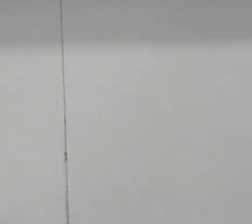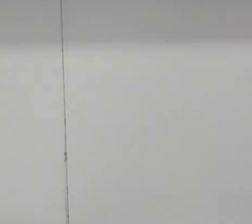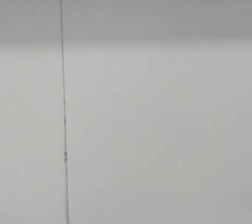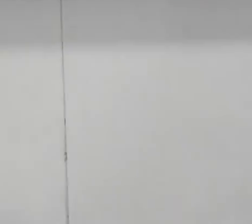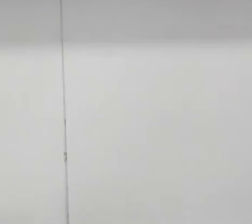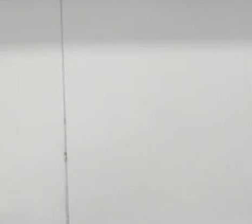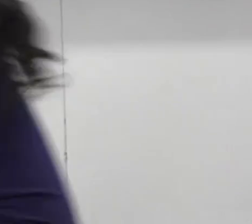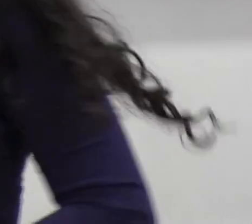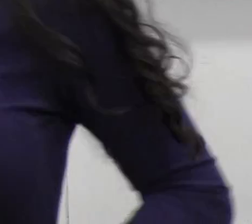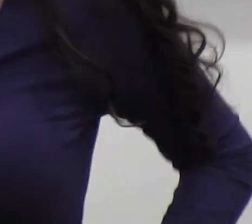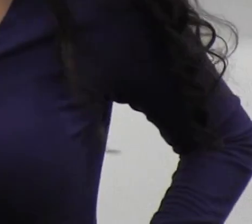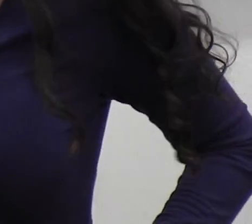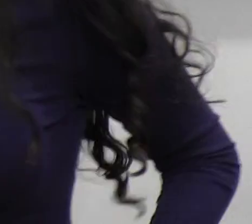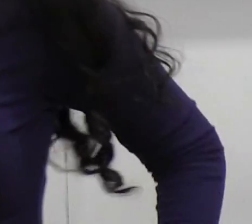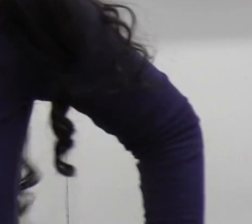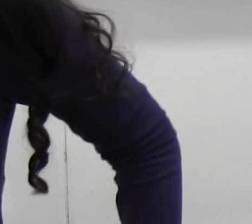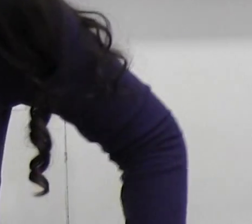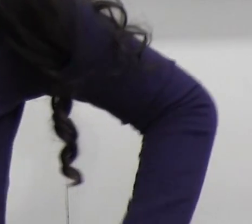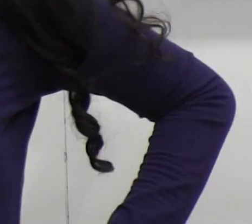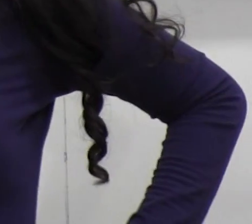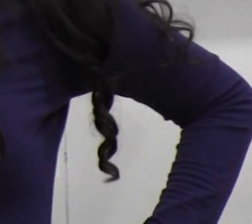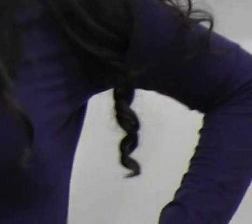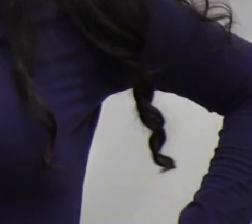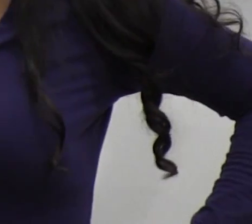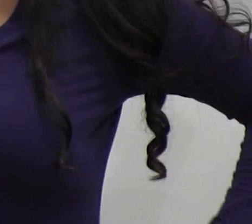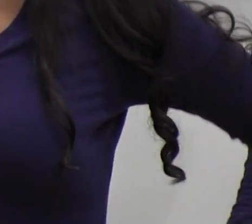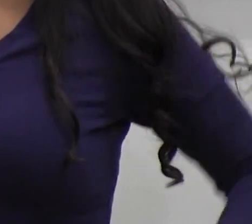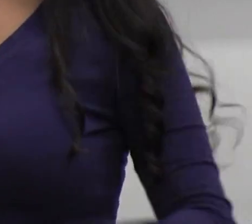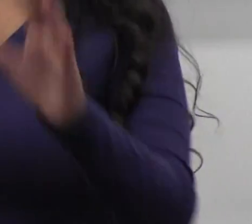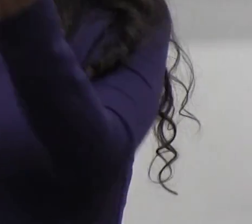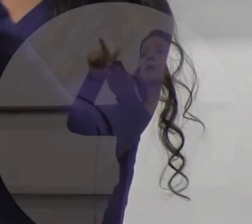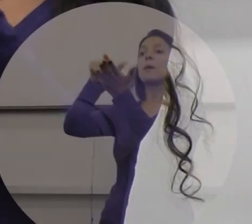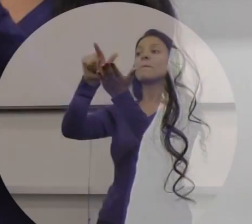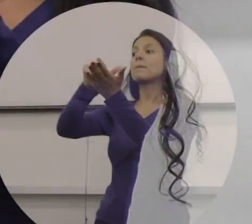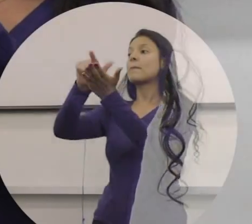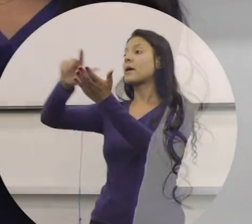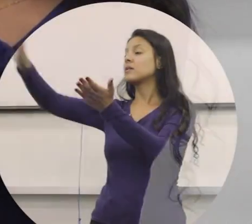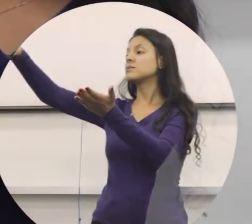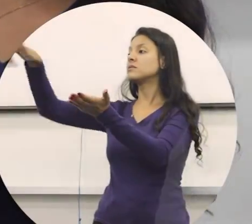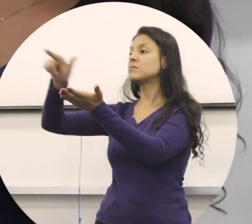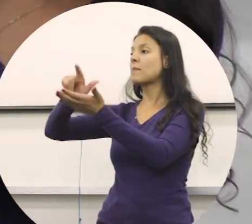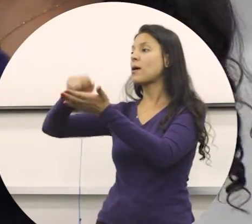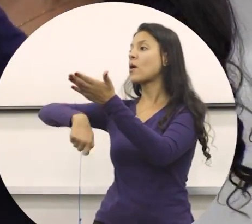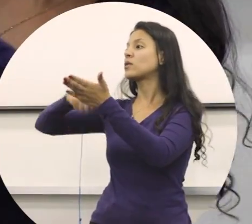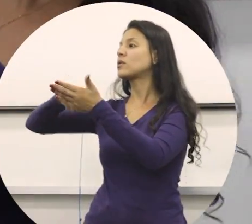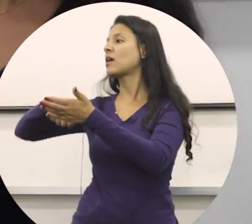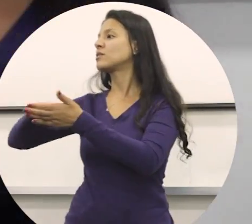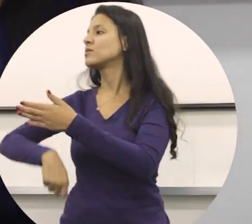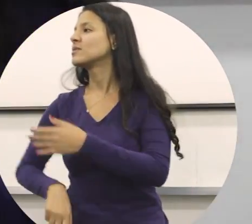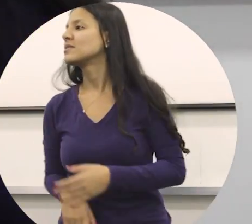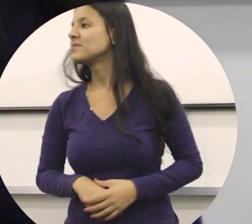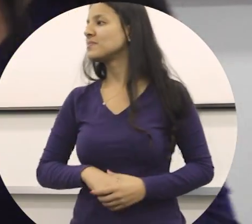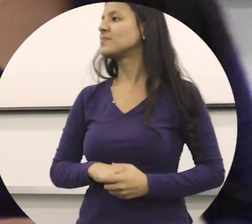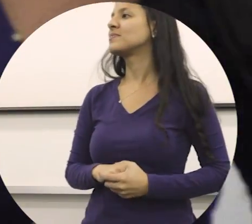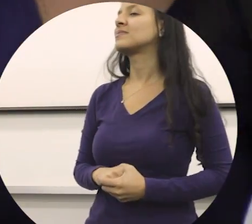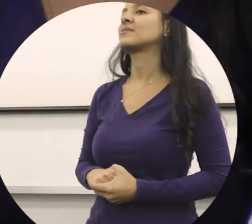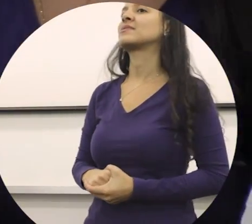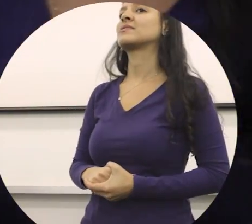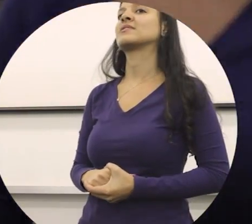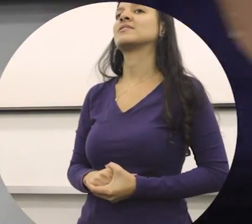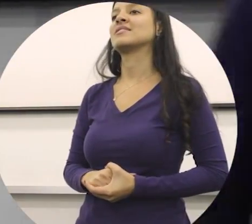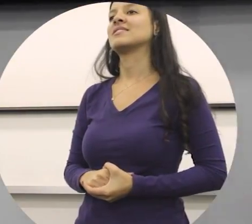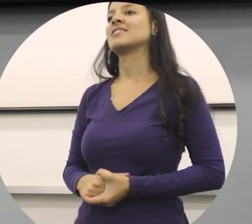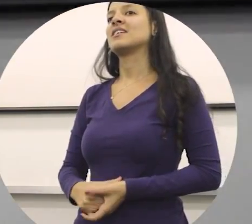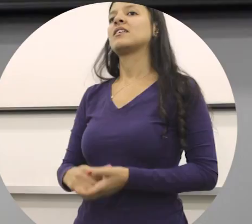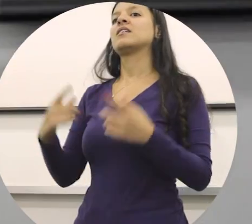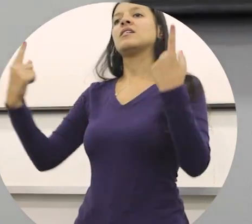Eu acho assim, né? Eu preciso dos papéis, pessoal, das anotações de vocês. Eu acho assim, essa discussão é super rica,